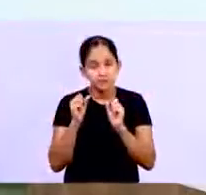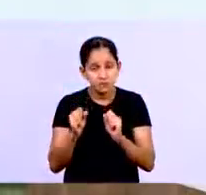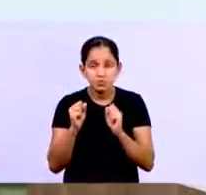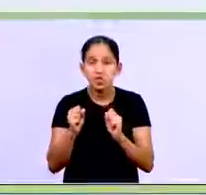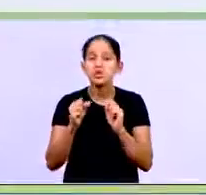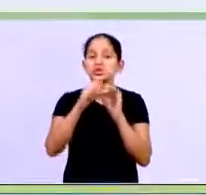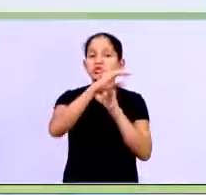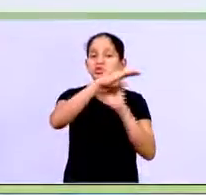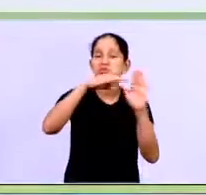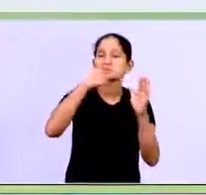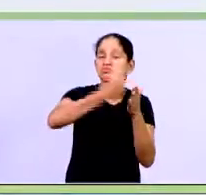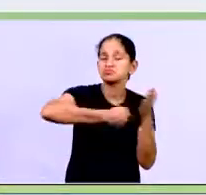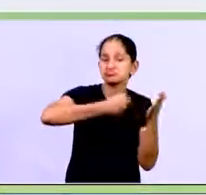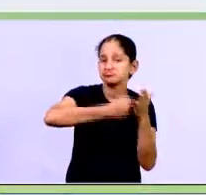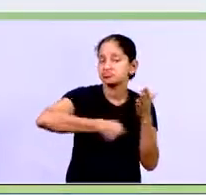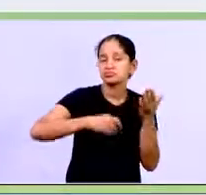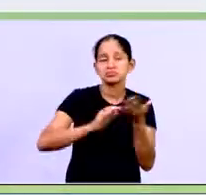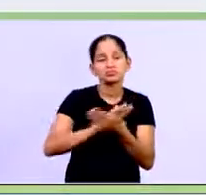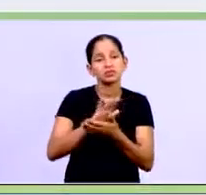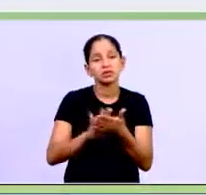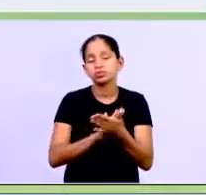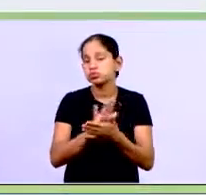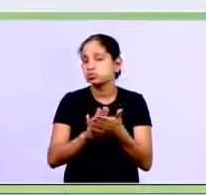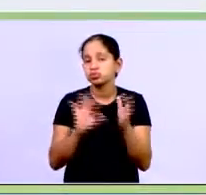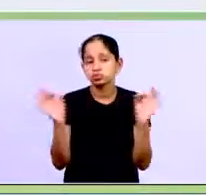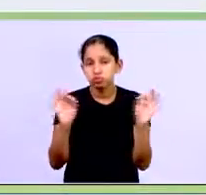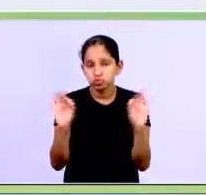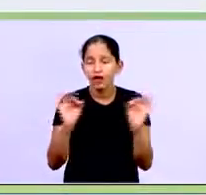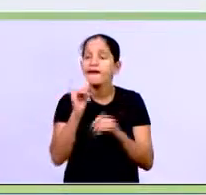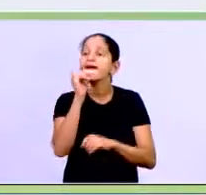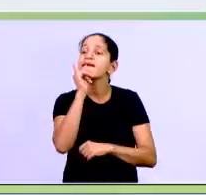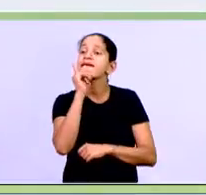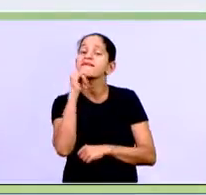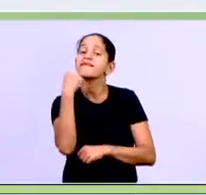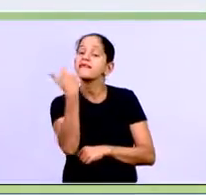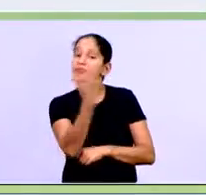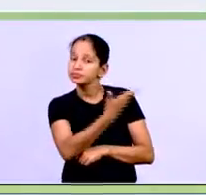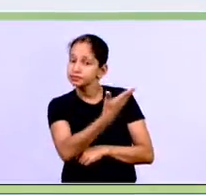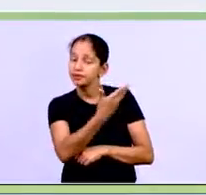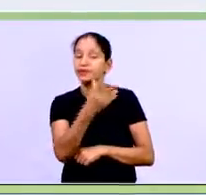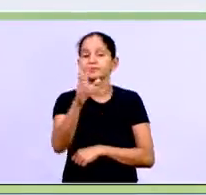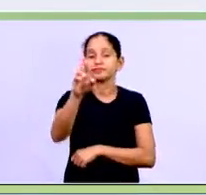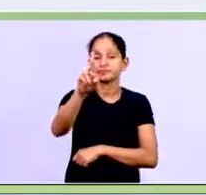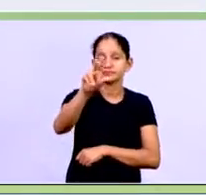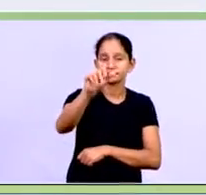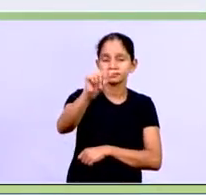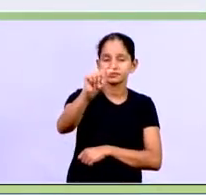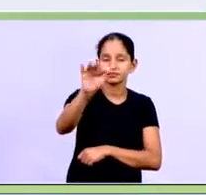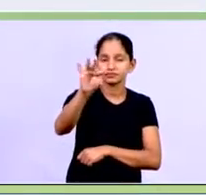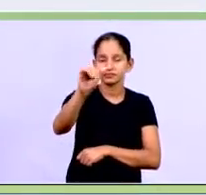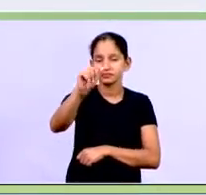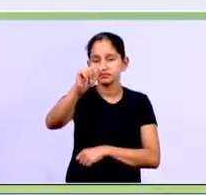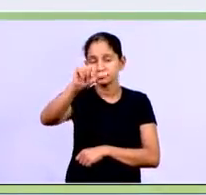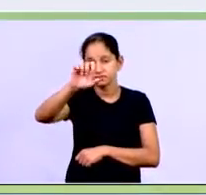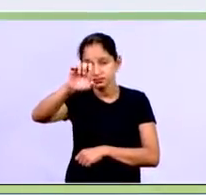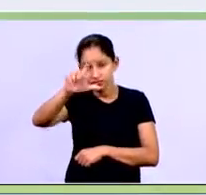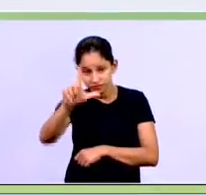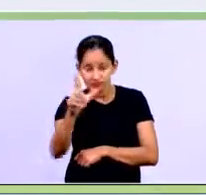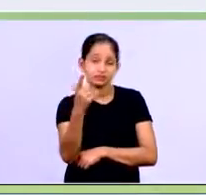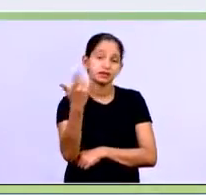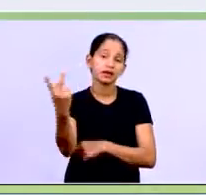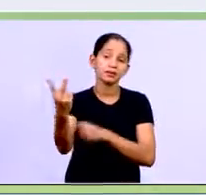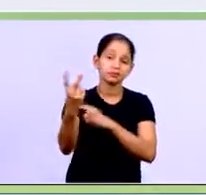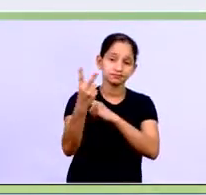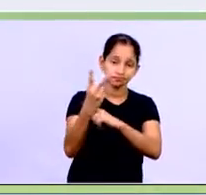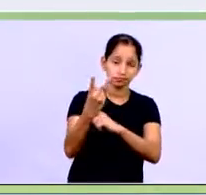métodos mais rigorosos. E a gente utilizou aqui um seguinte exemplo. Rafael, não esse, outro Rafael, tomou emprestado um